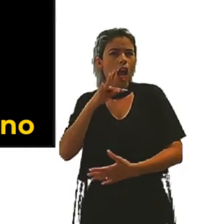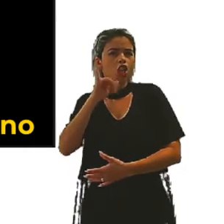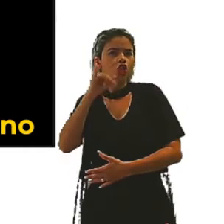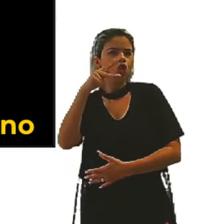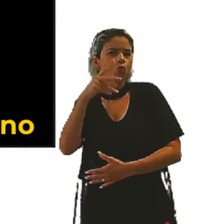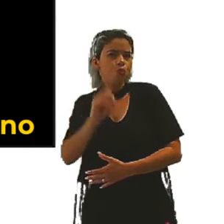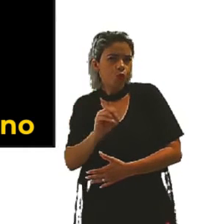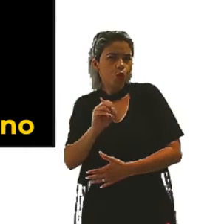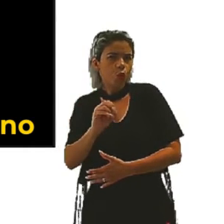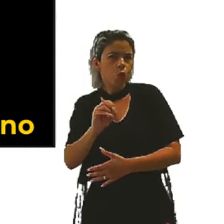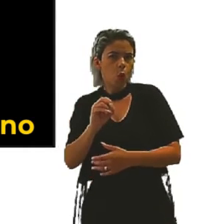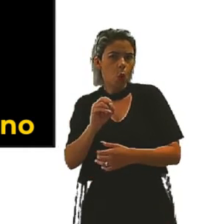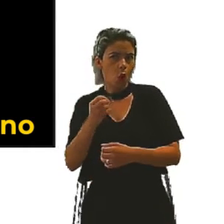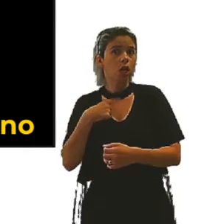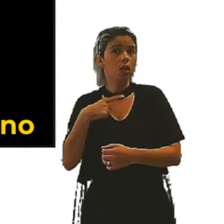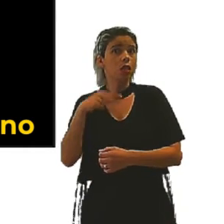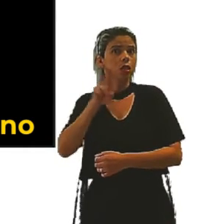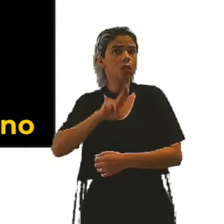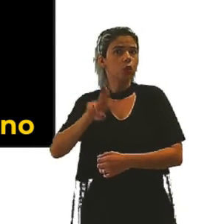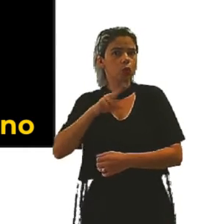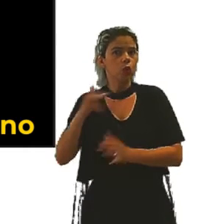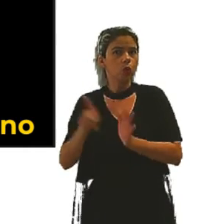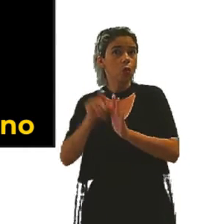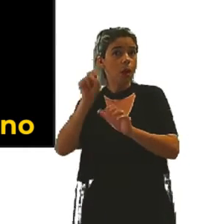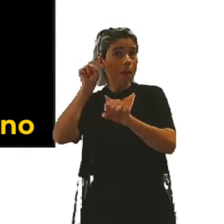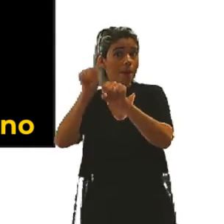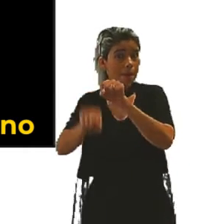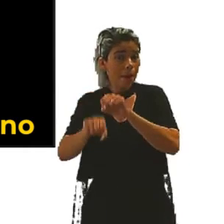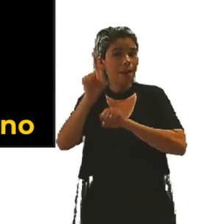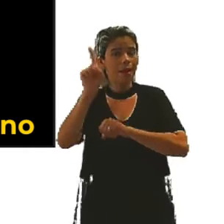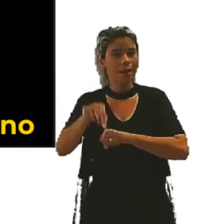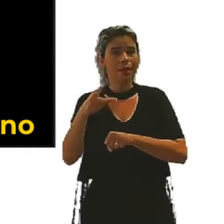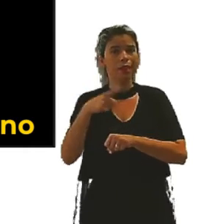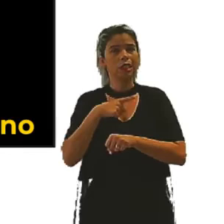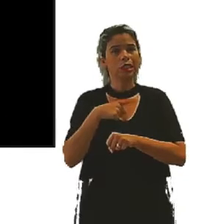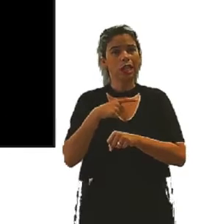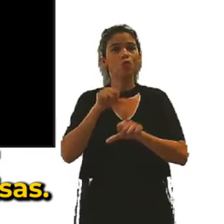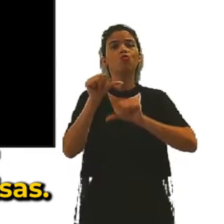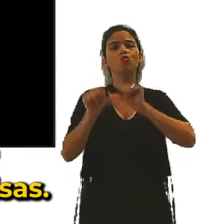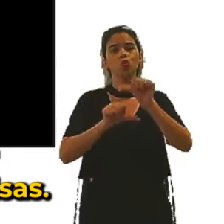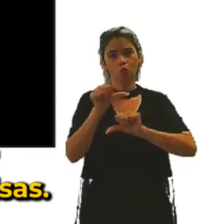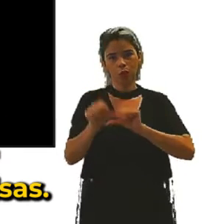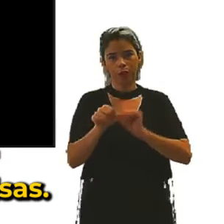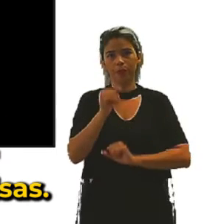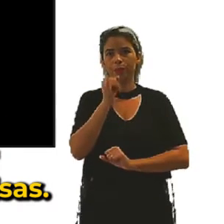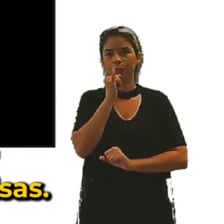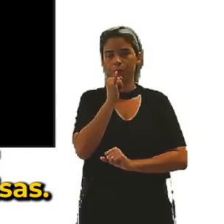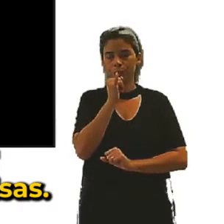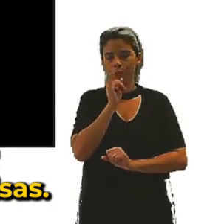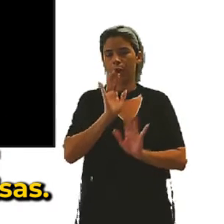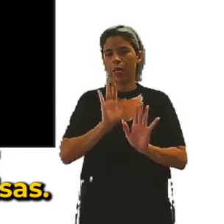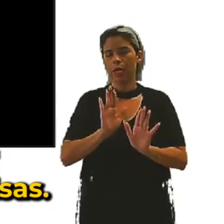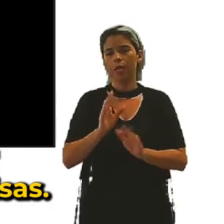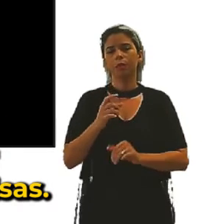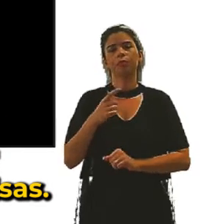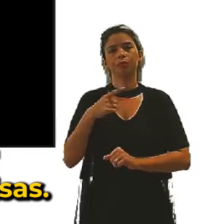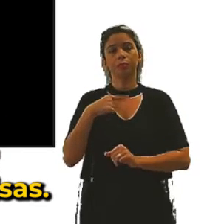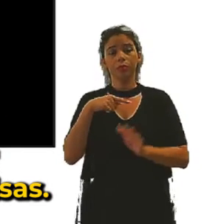então, utilizada, portanto, no feminicídio, ele tende a mudar. Eu tenho, por exemplo,